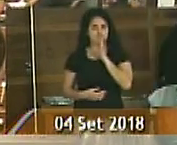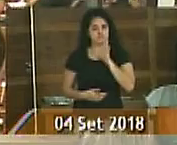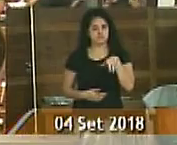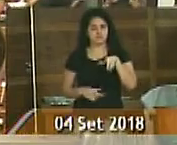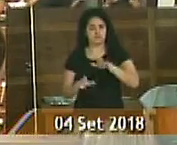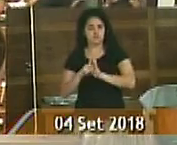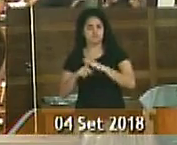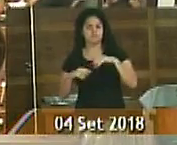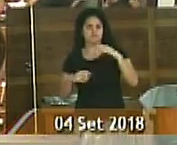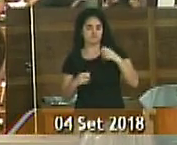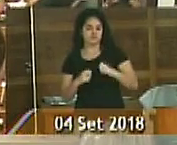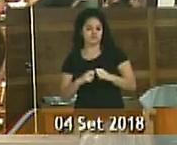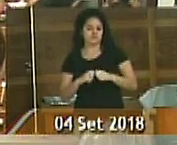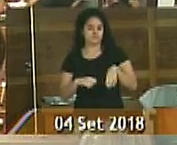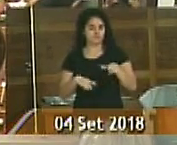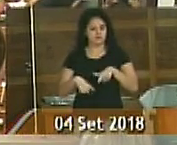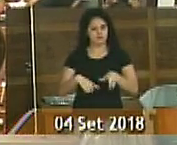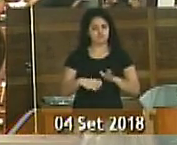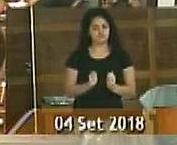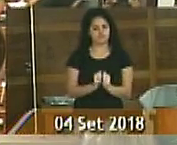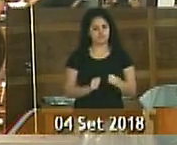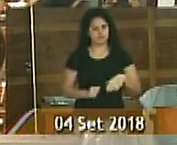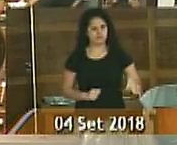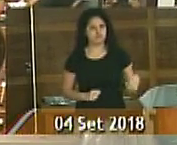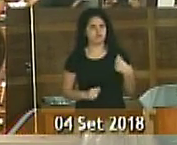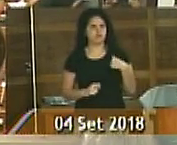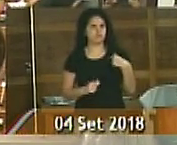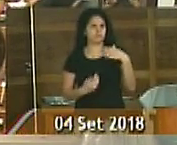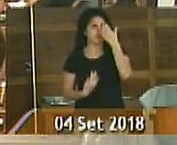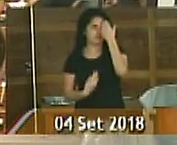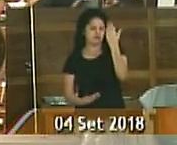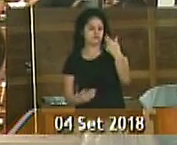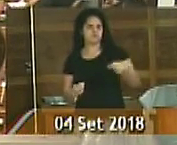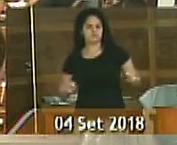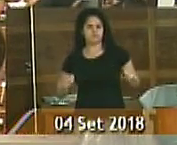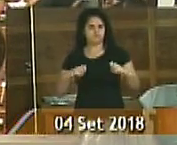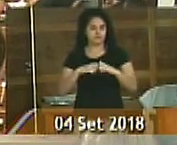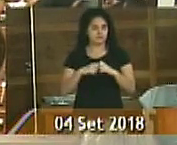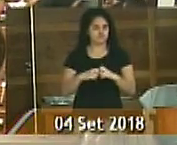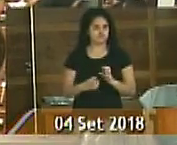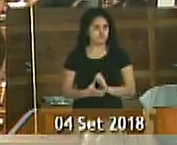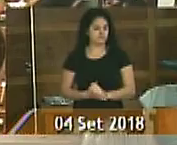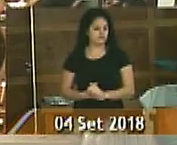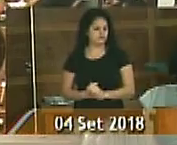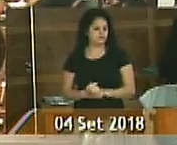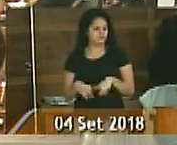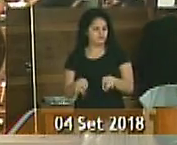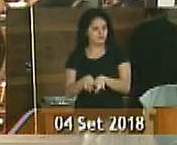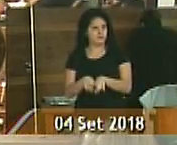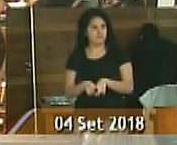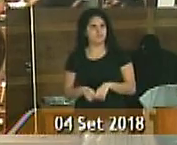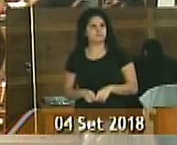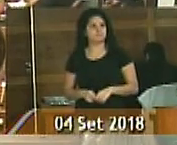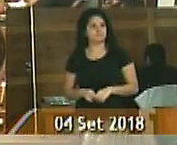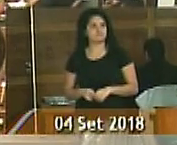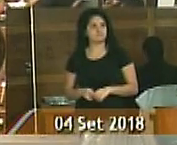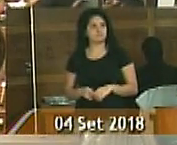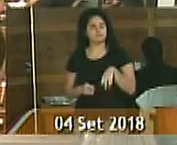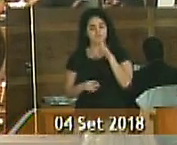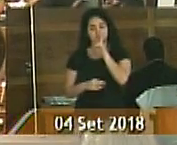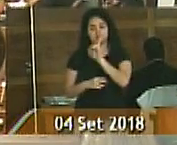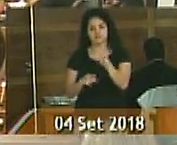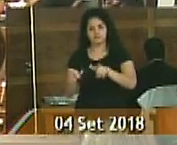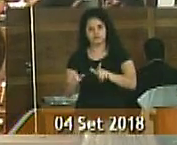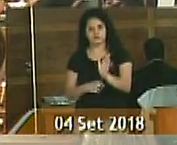trabalho com as crianças. Então, o que eu tenho mais a agradecer, agradecer ao plenário aqui presente também, por estar nos